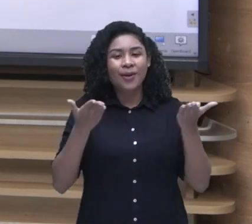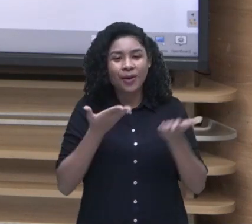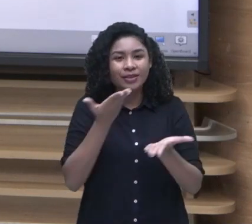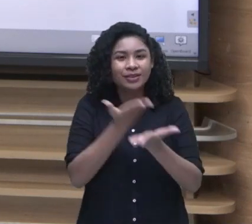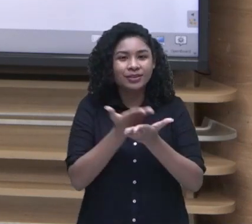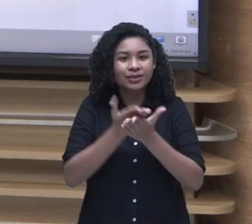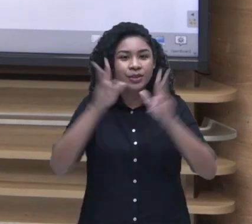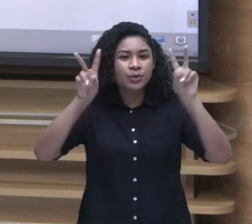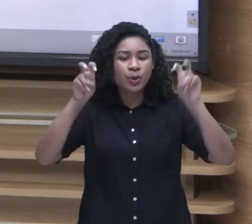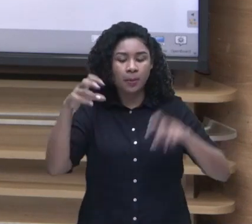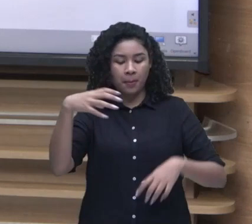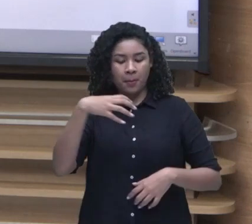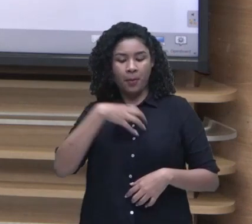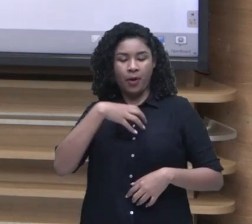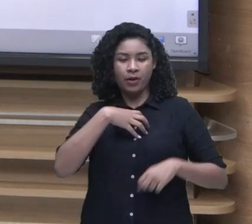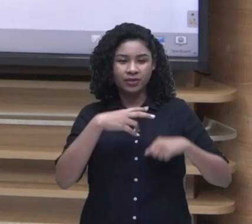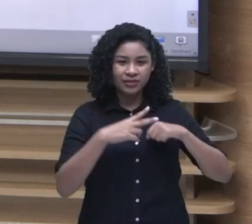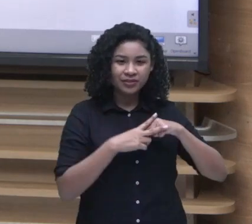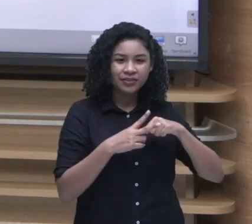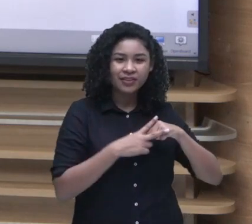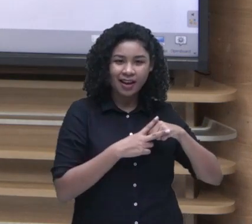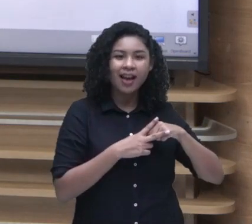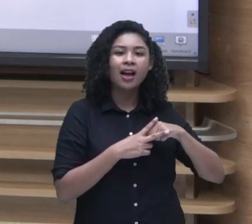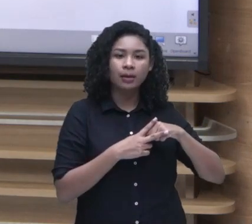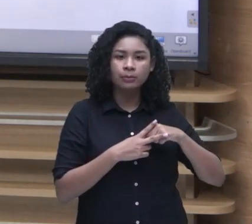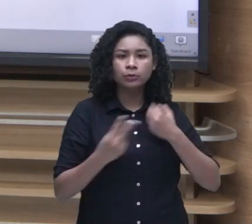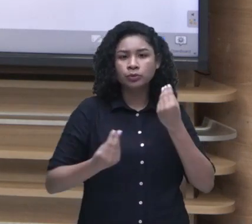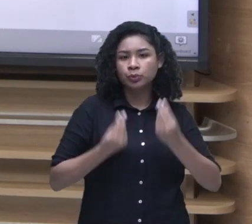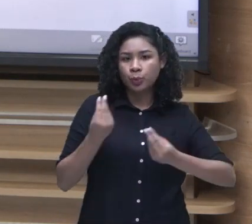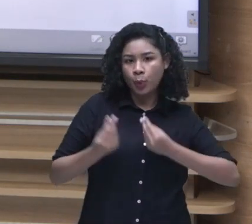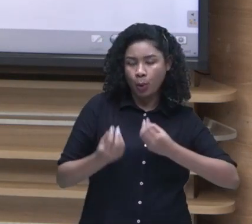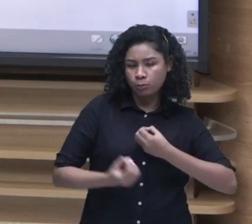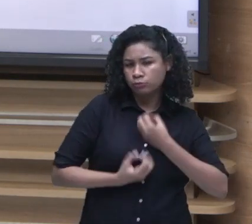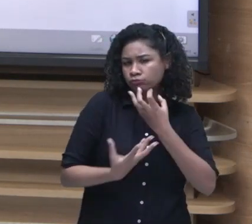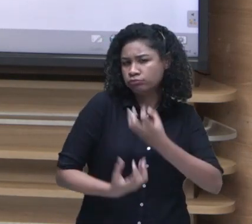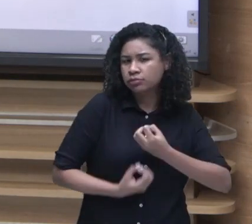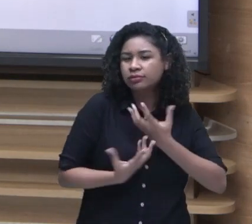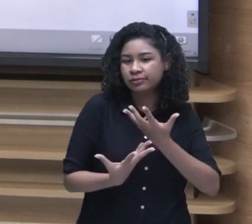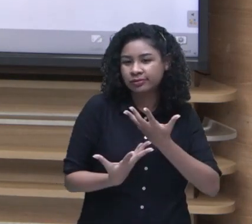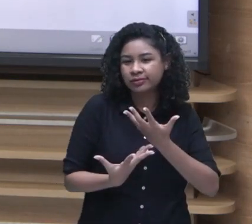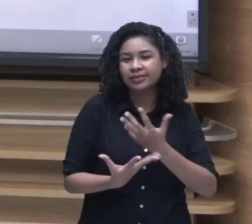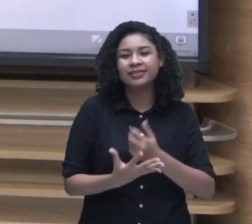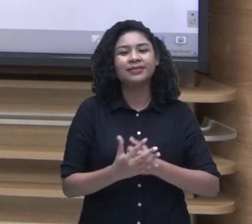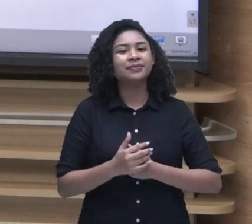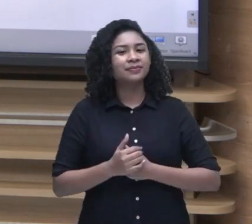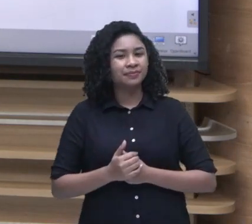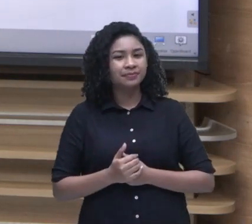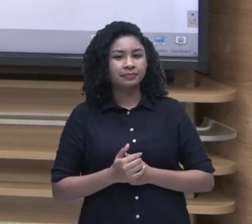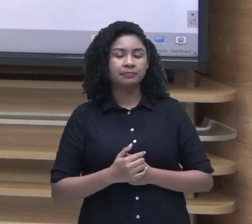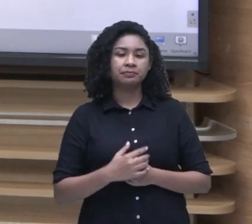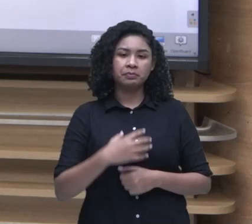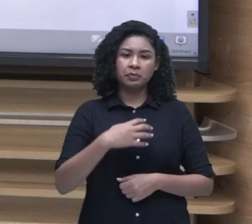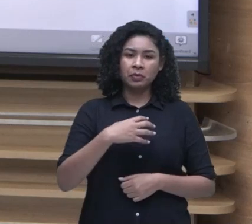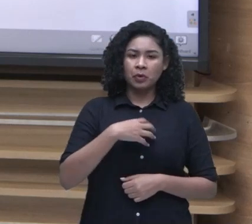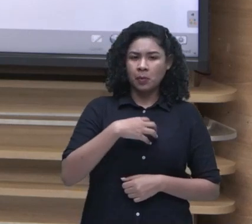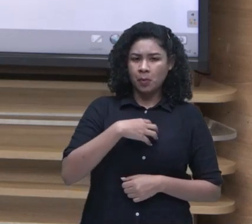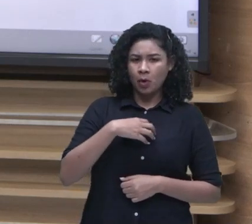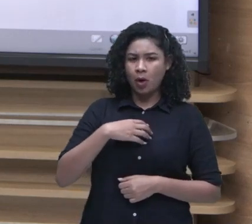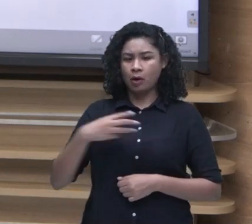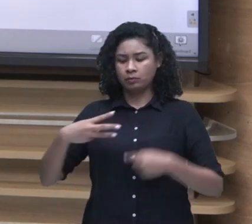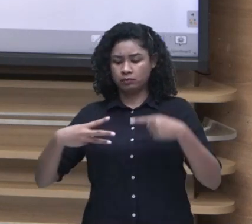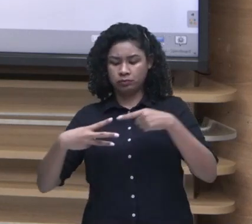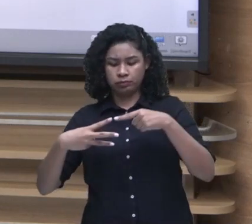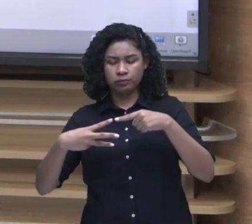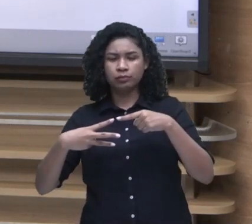modos verbais, né? A maneira como esses verbos se expressam, né? Se é no modo indicativo, se é no